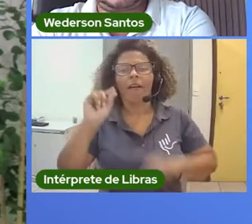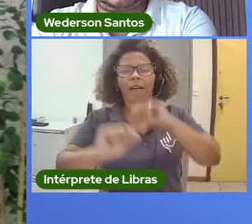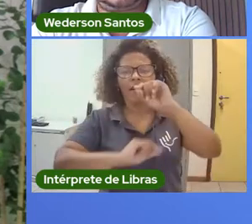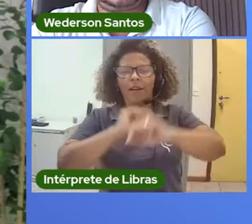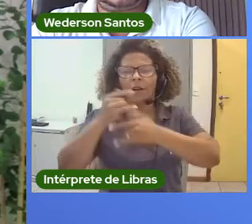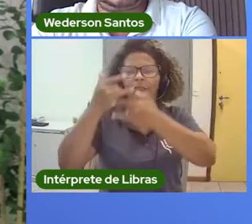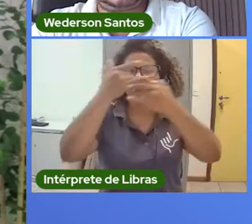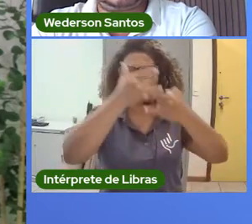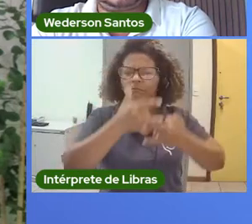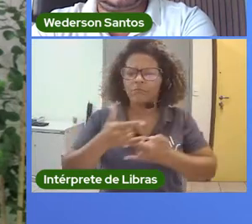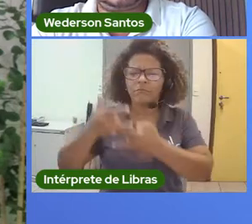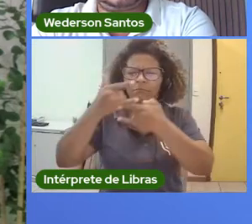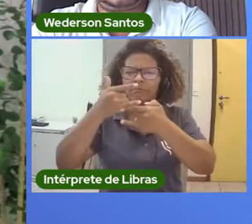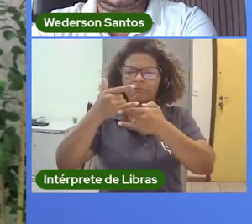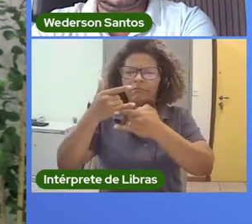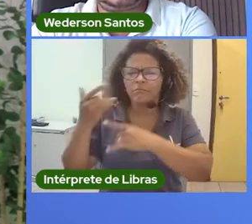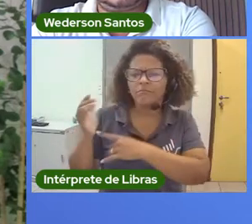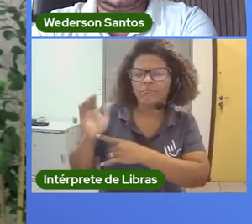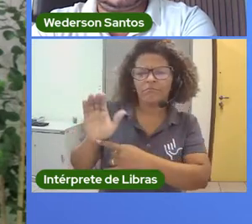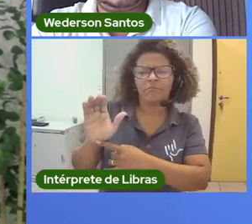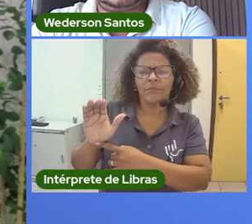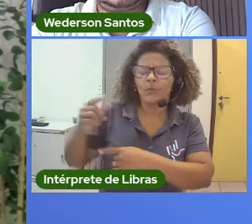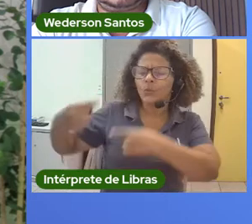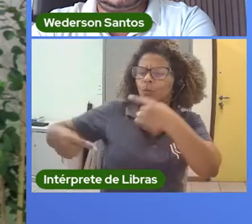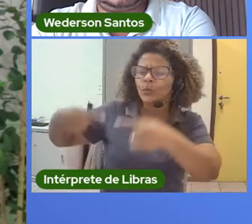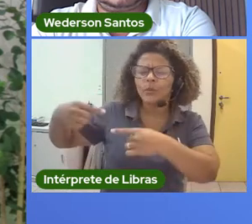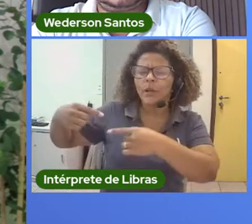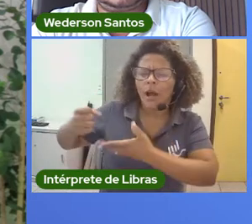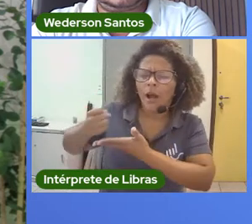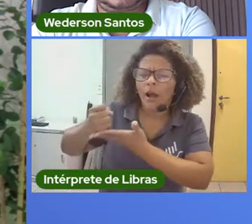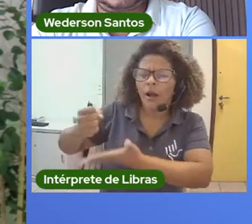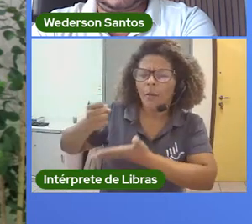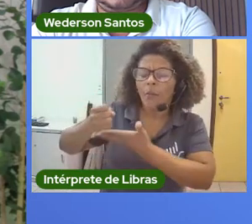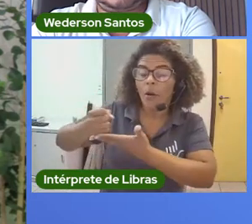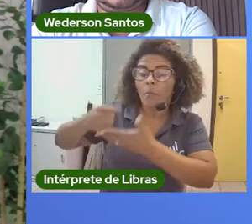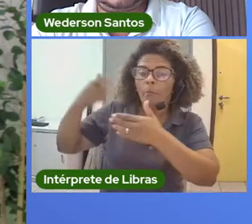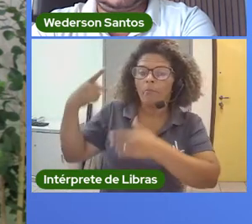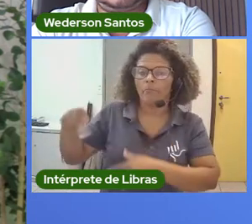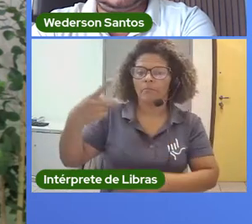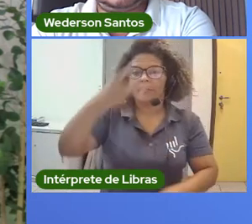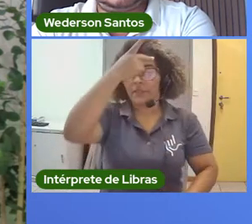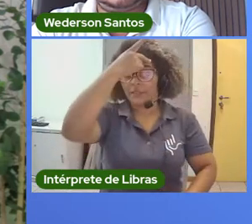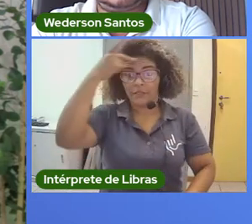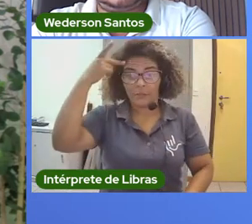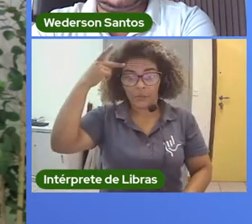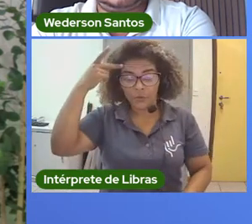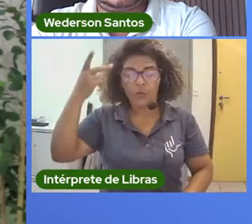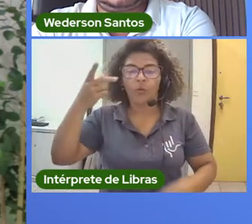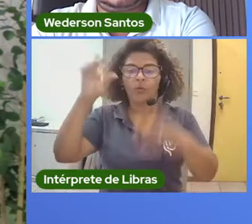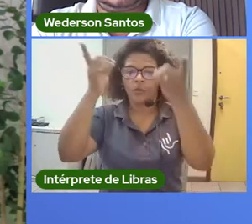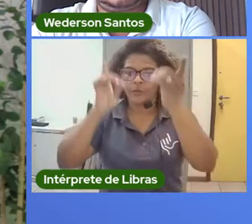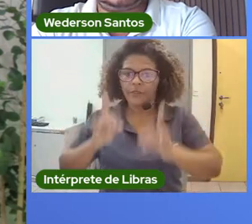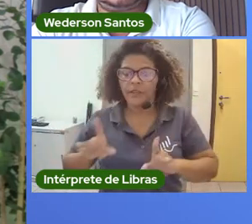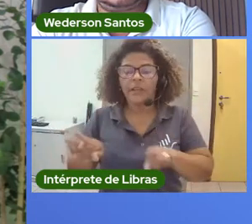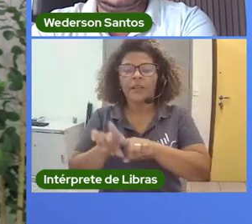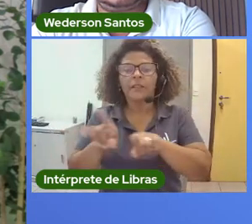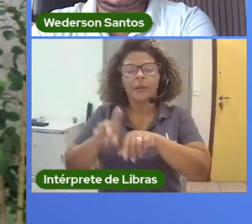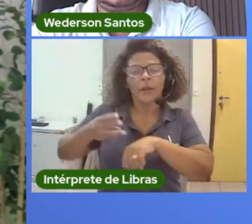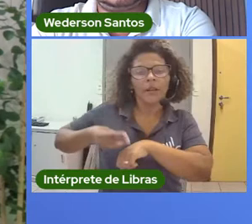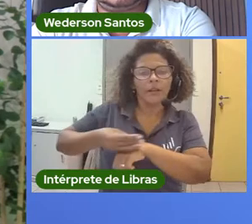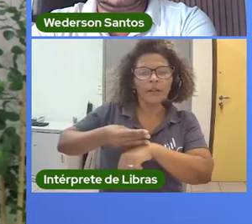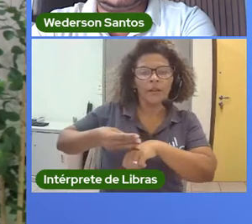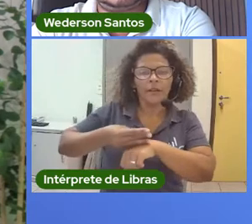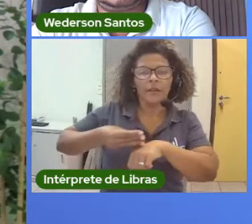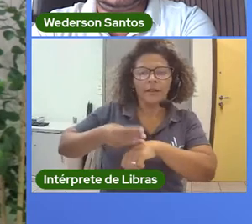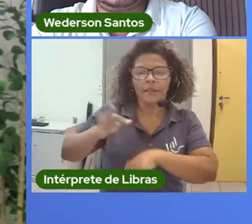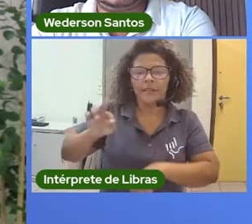sempre trazer discussões que contribuam para a causa das pessoas com deficiência, para o terceiro setor, de um modo geral, sempre com